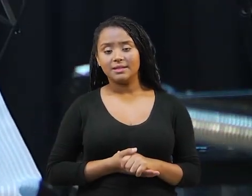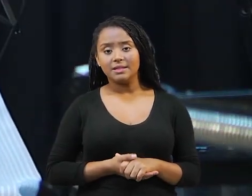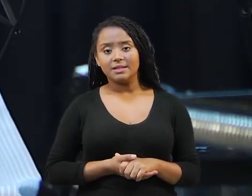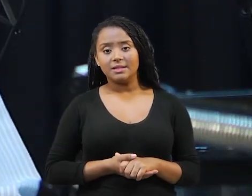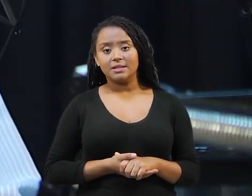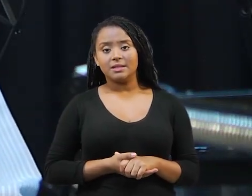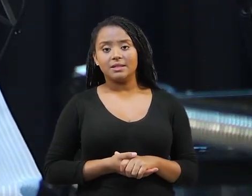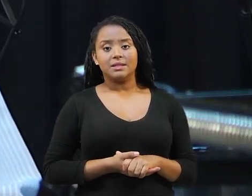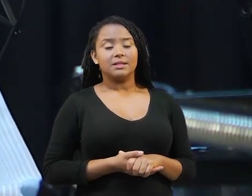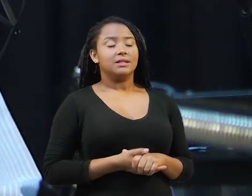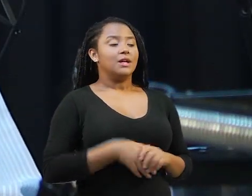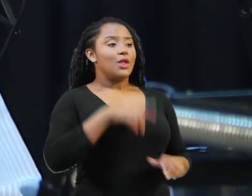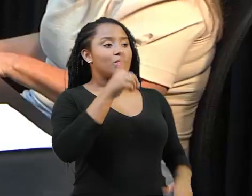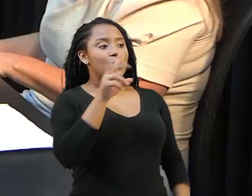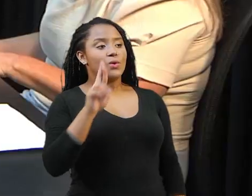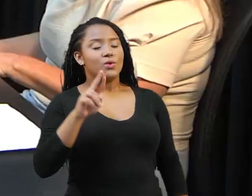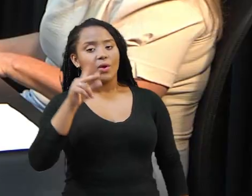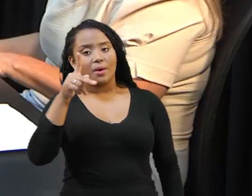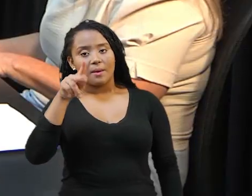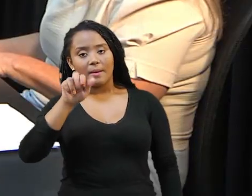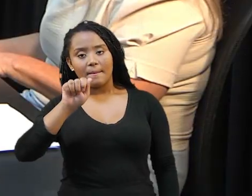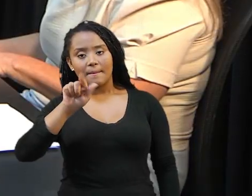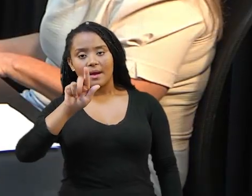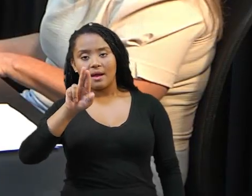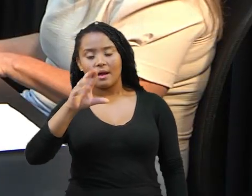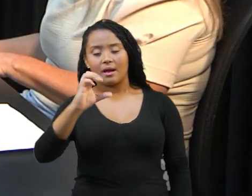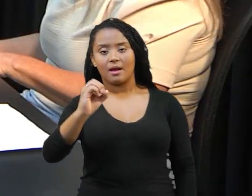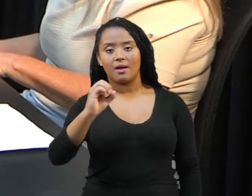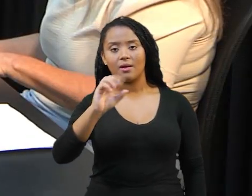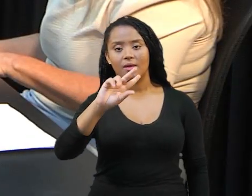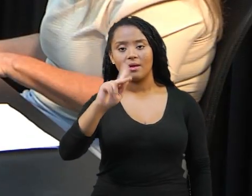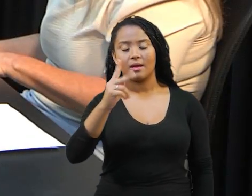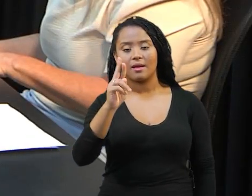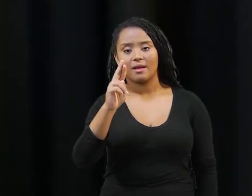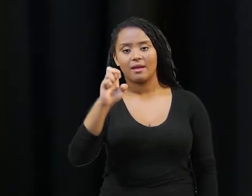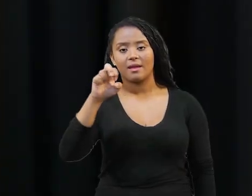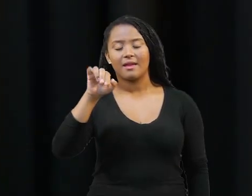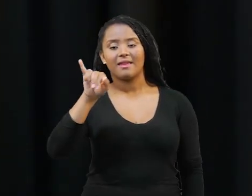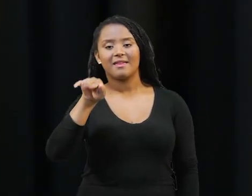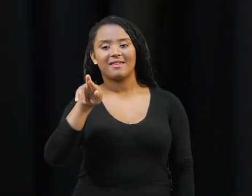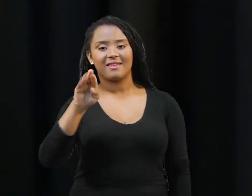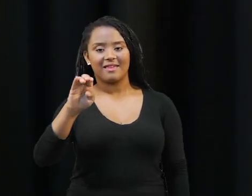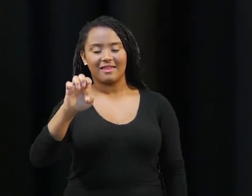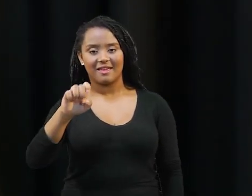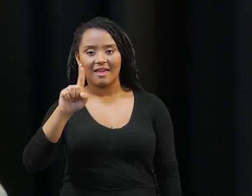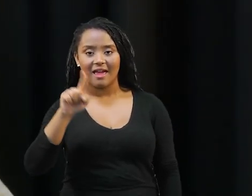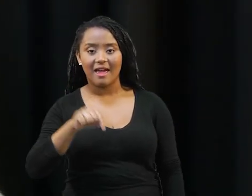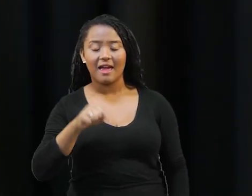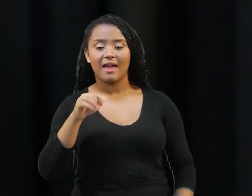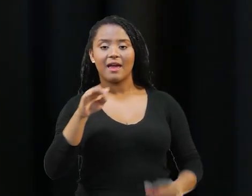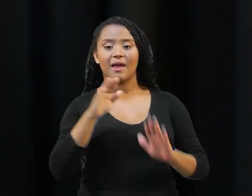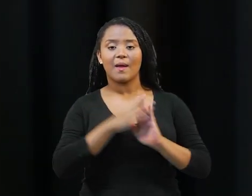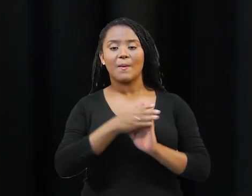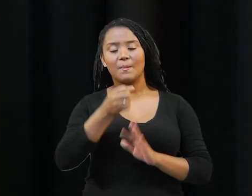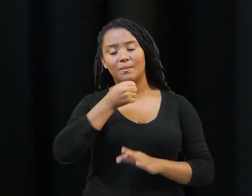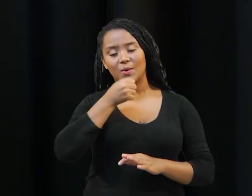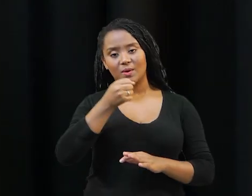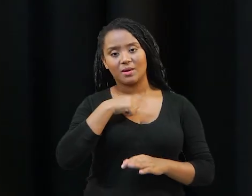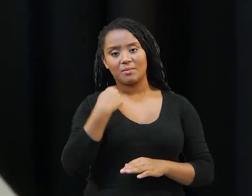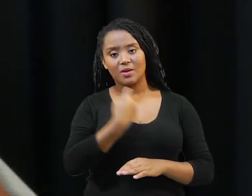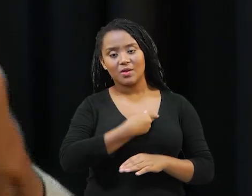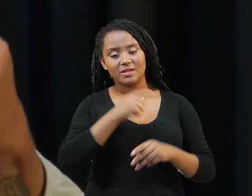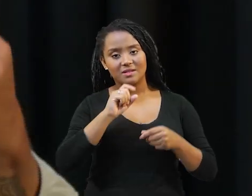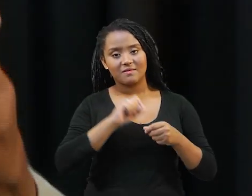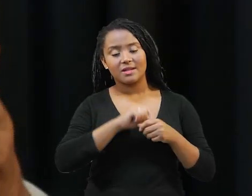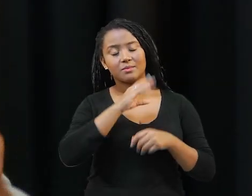né? Dr. Paulo Henrique de Souza Fernandes, é um programa que nós fazemos para o